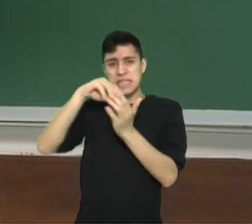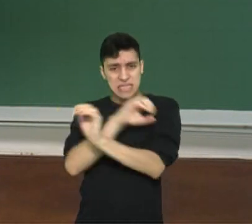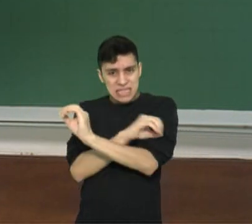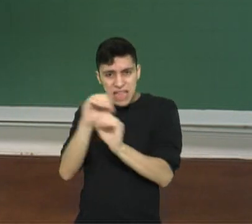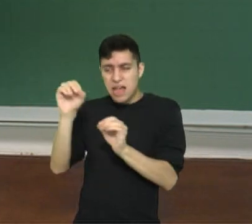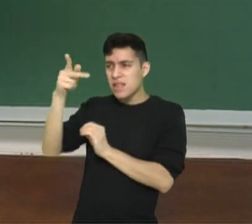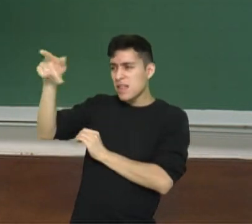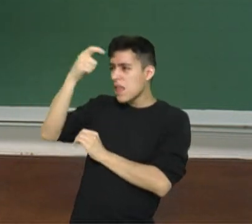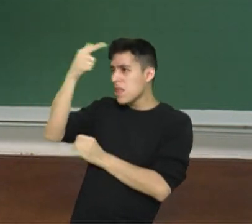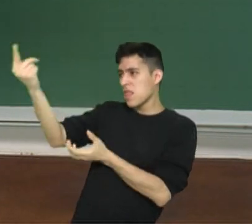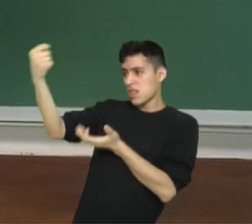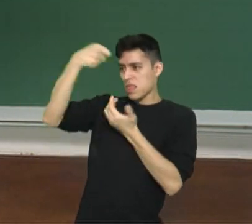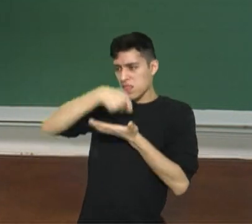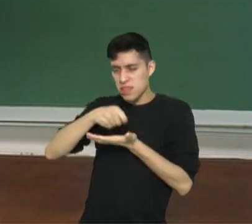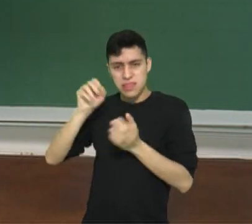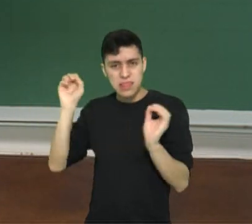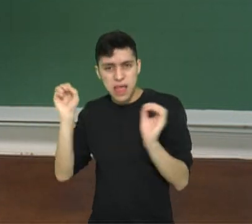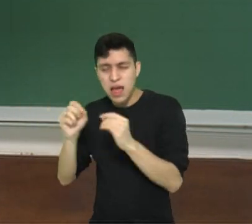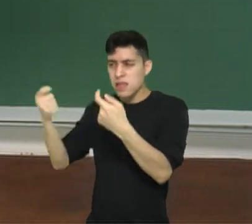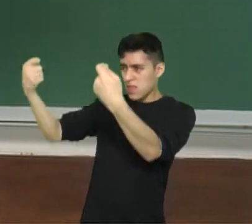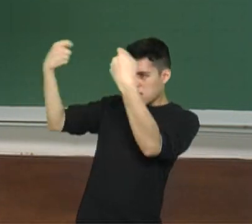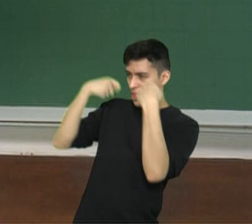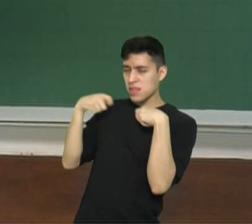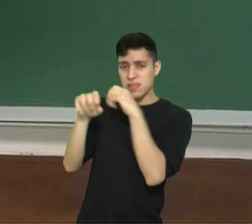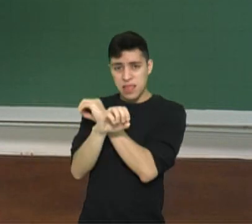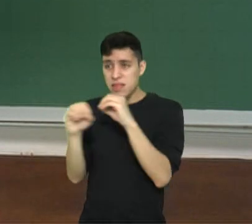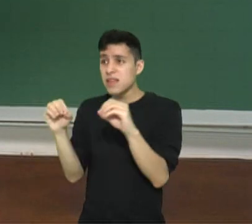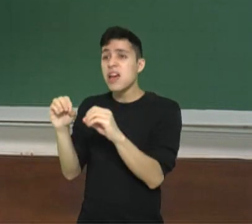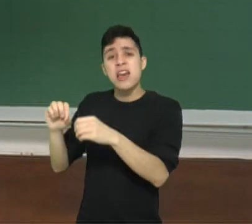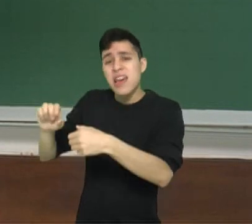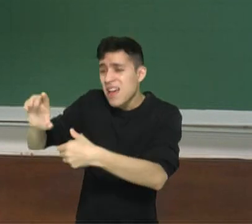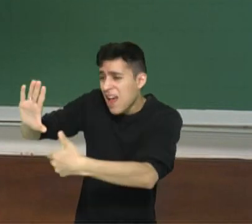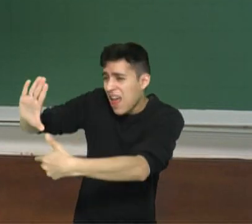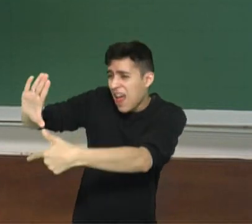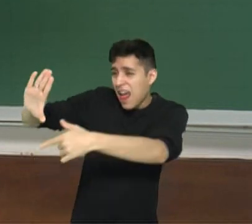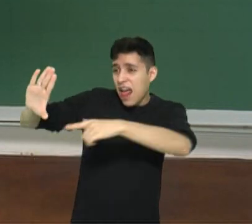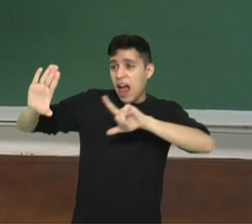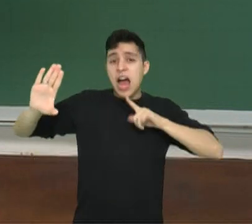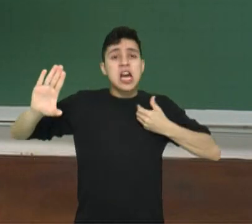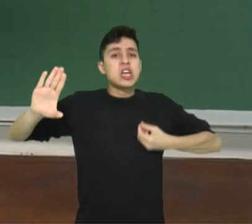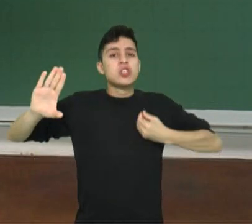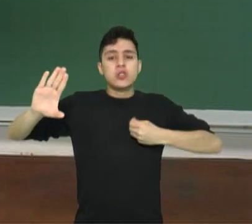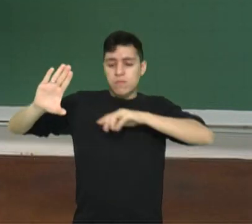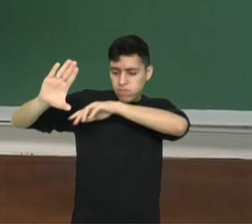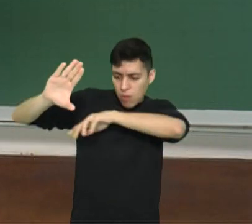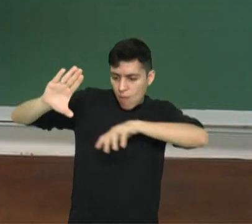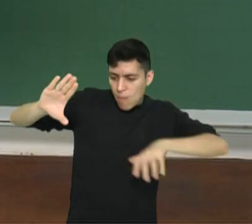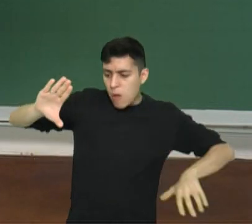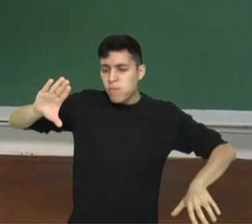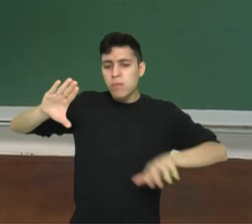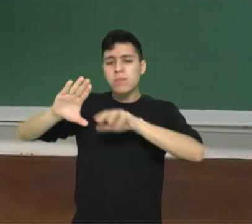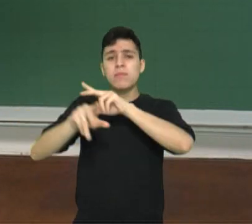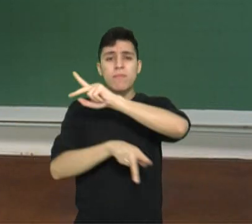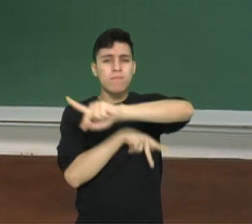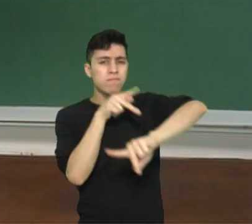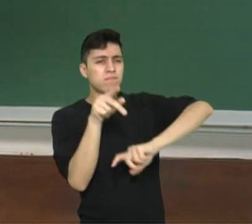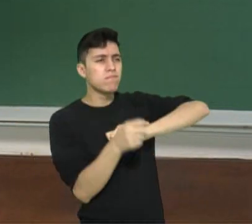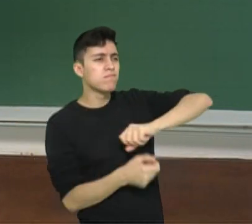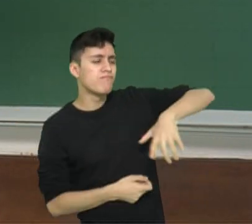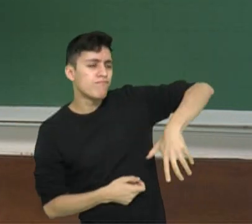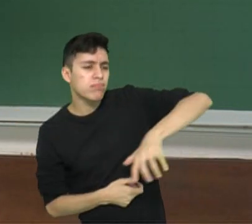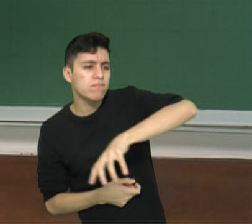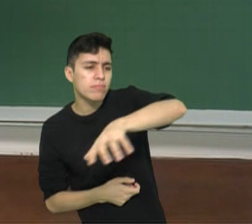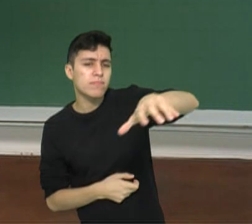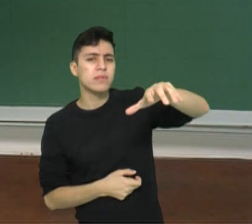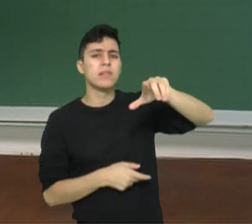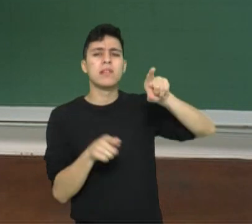seu imaginário sobre como se vivia aqui, já existiam muitos povos e